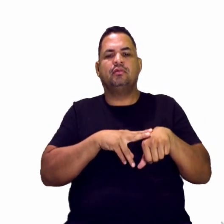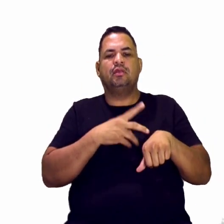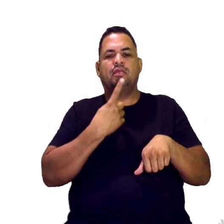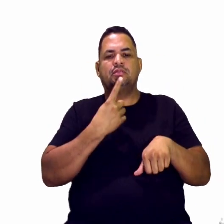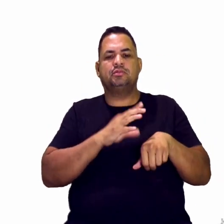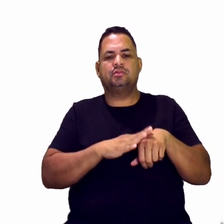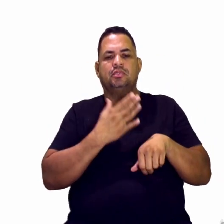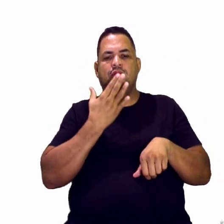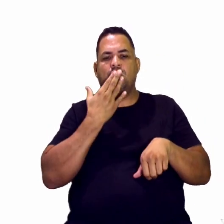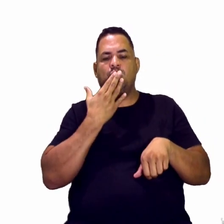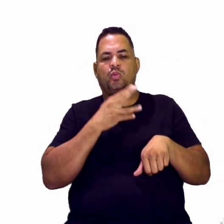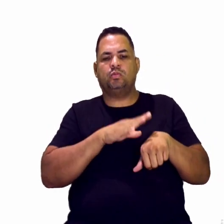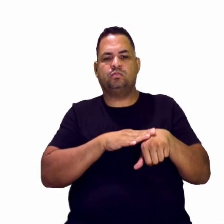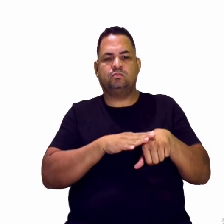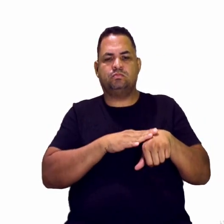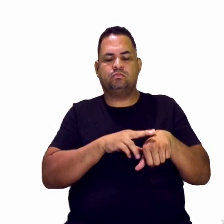E,